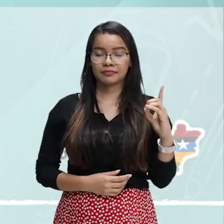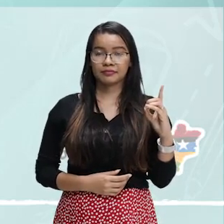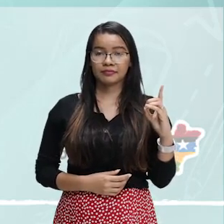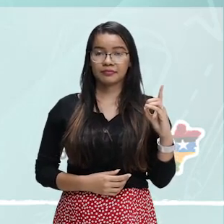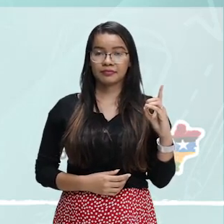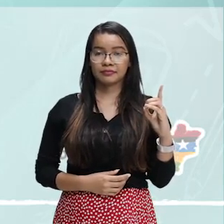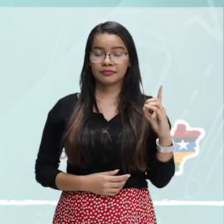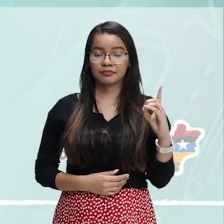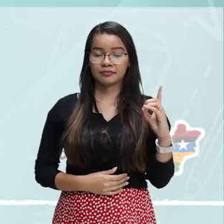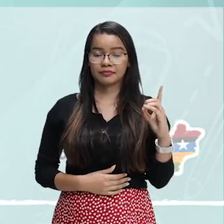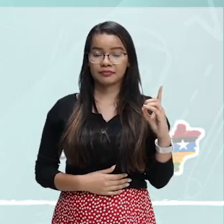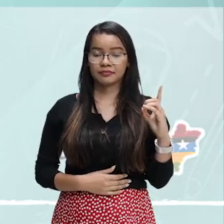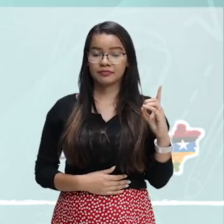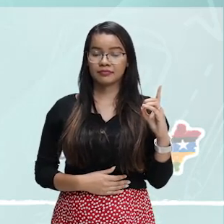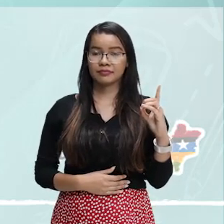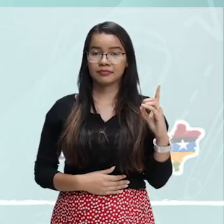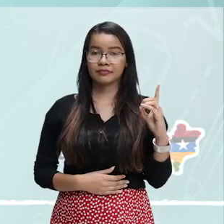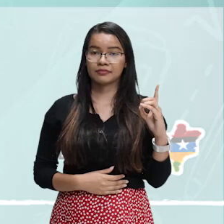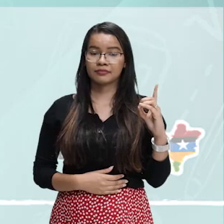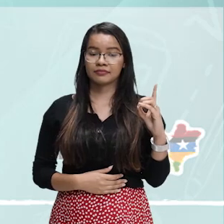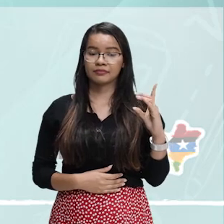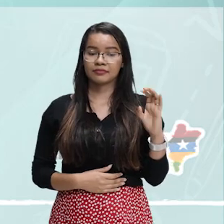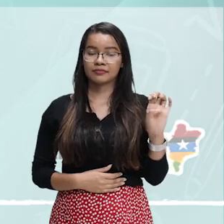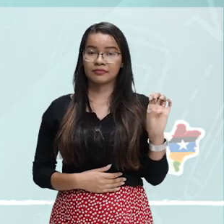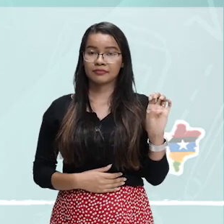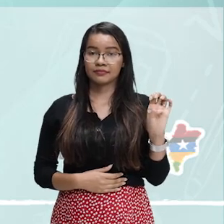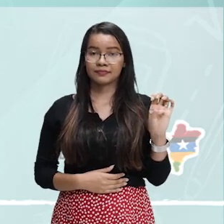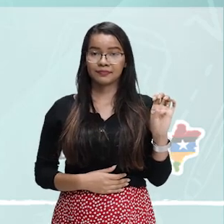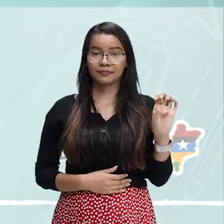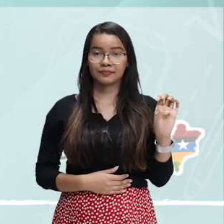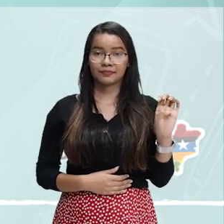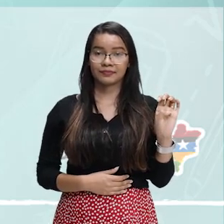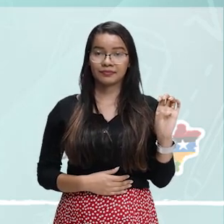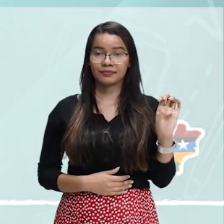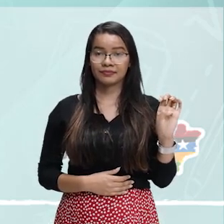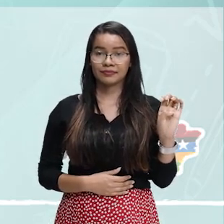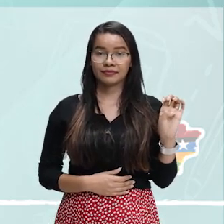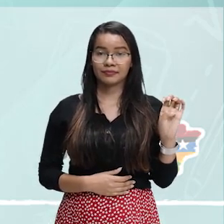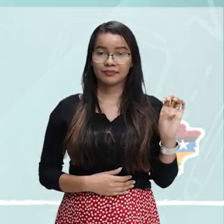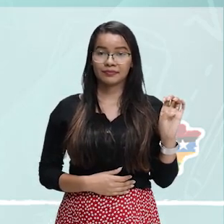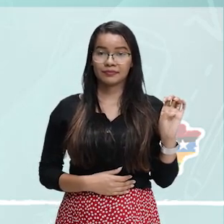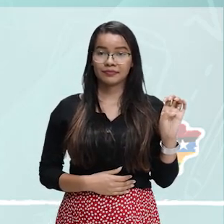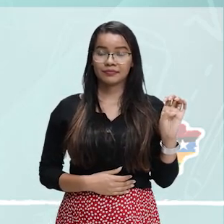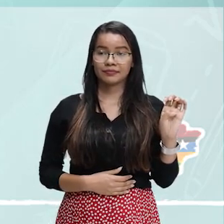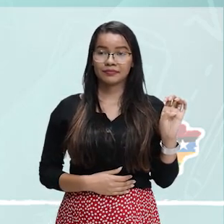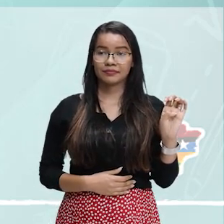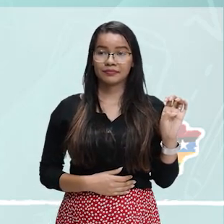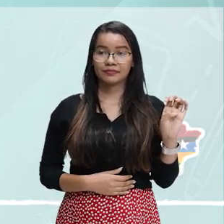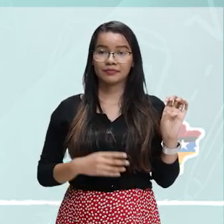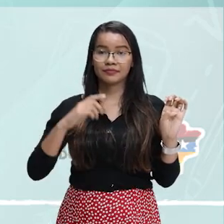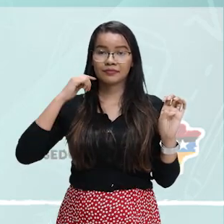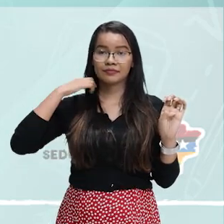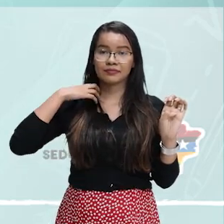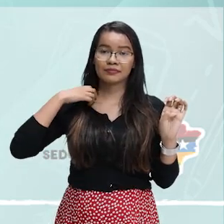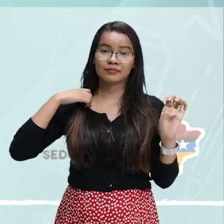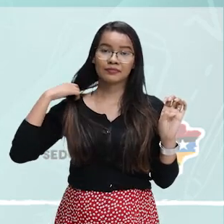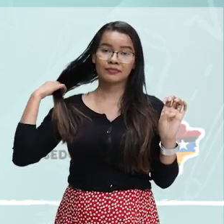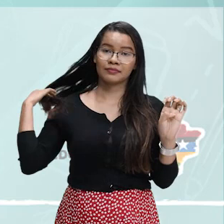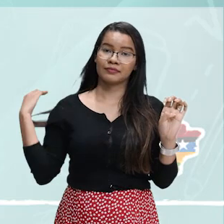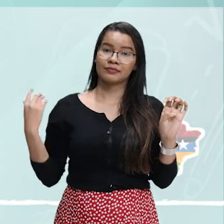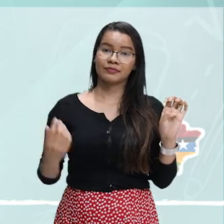literatura barroca. Ou ainda, a letra E, defesa da cultura popular brasileira, resgatando os símbolos